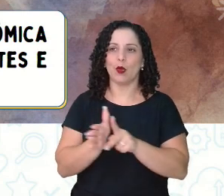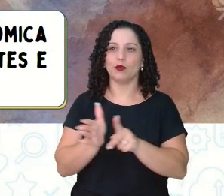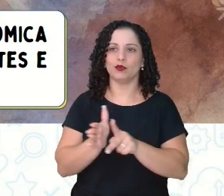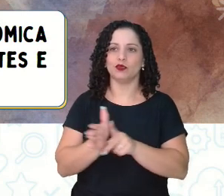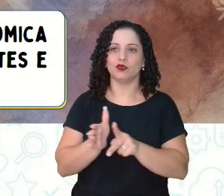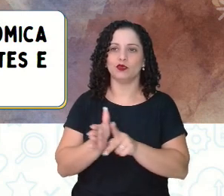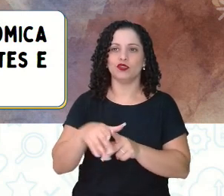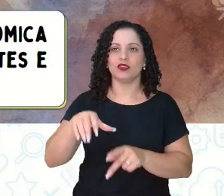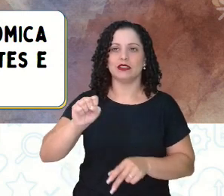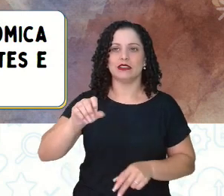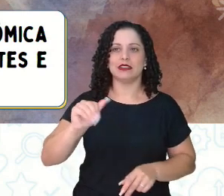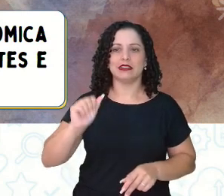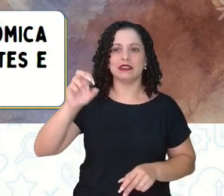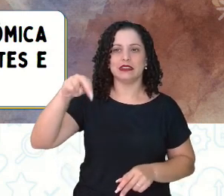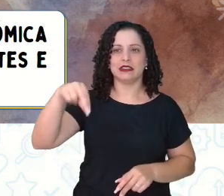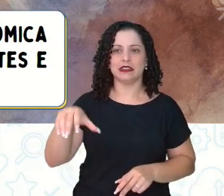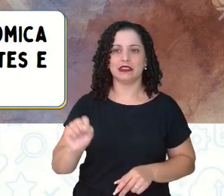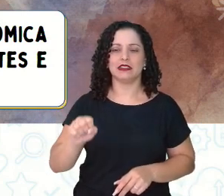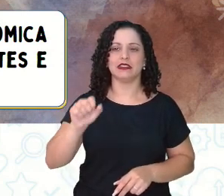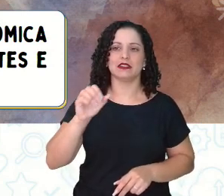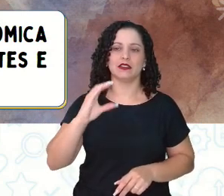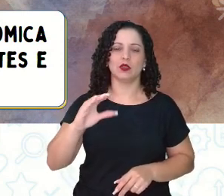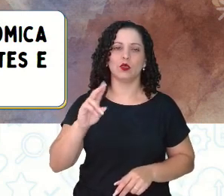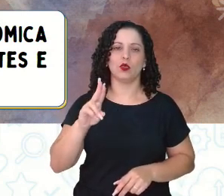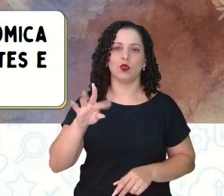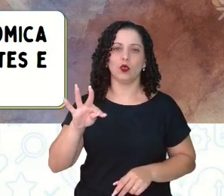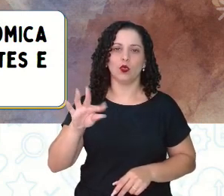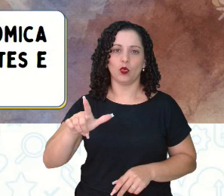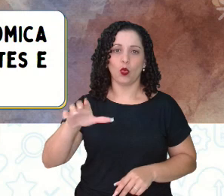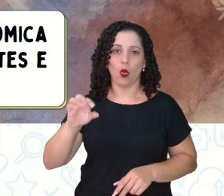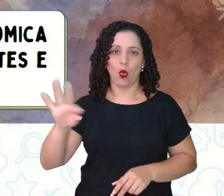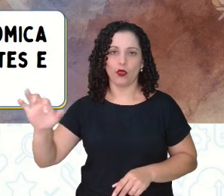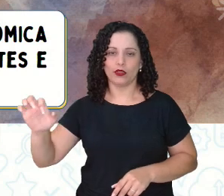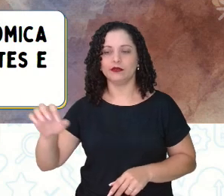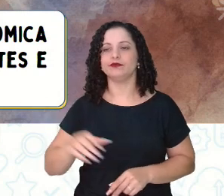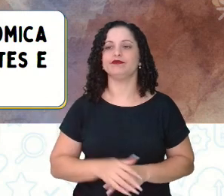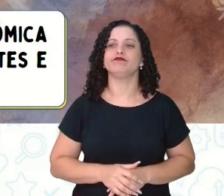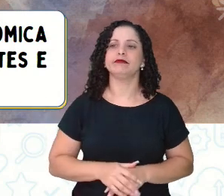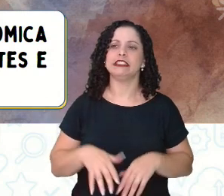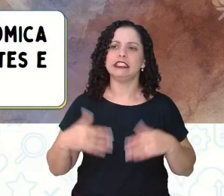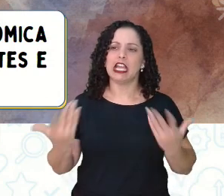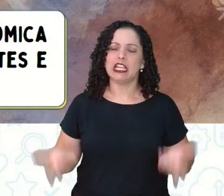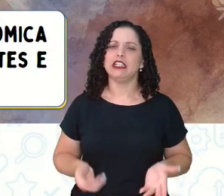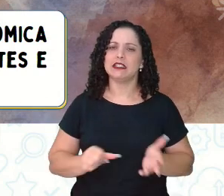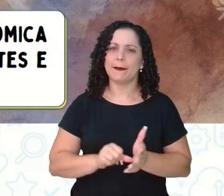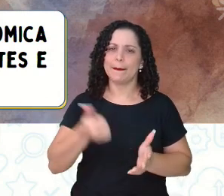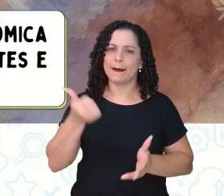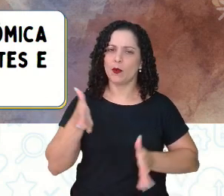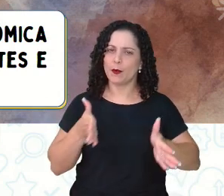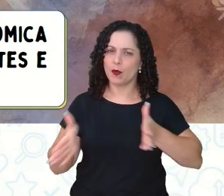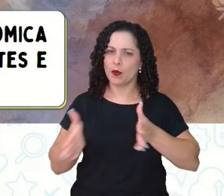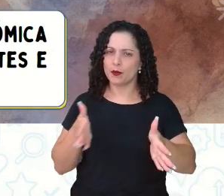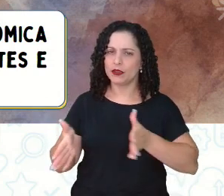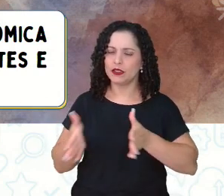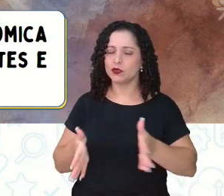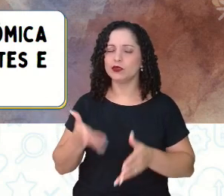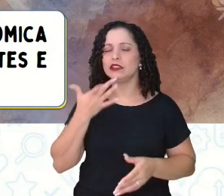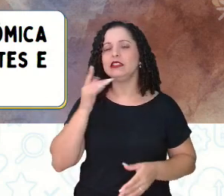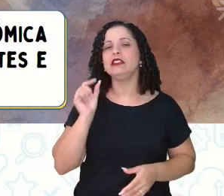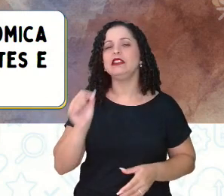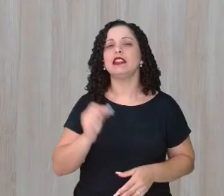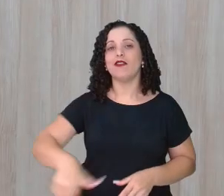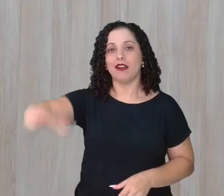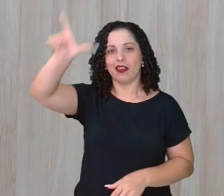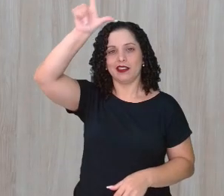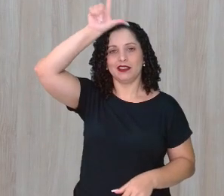e chegassem ao poder em 1793. Então, nesse primeiro momento ali da República, quem estava